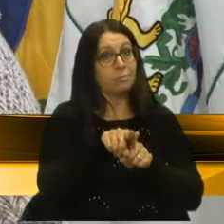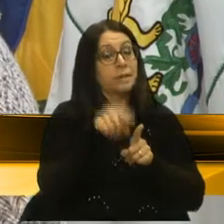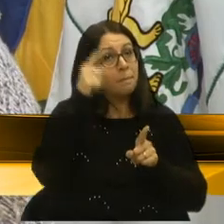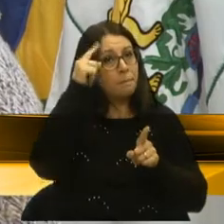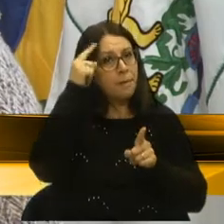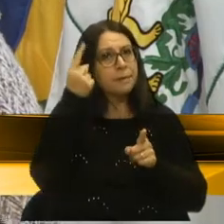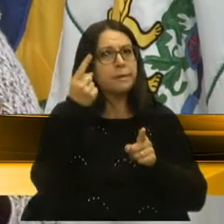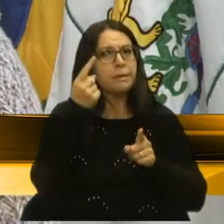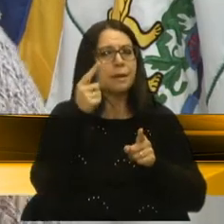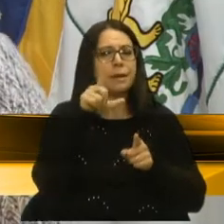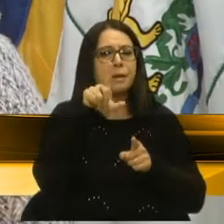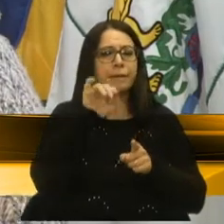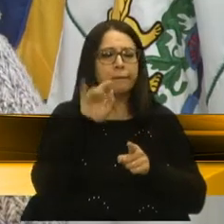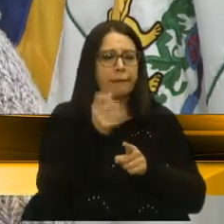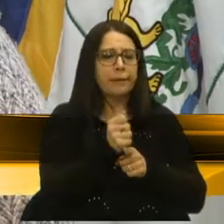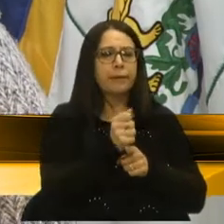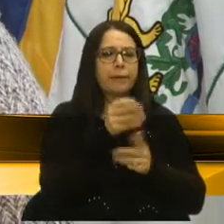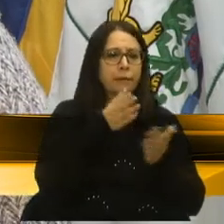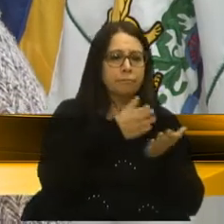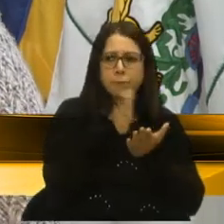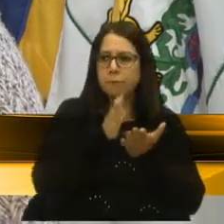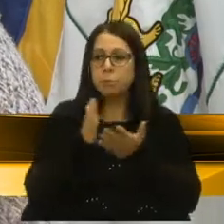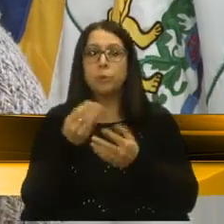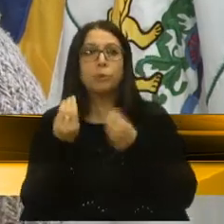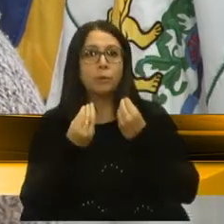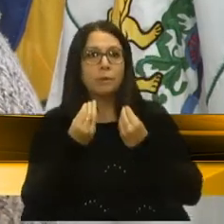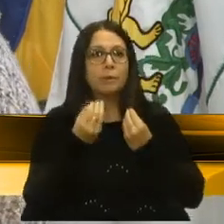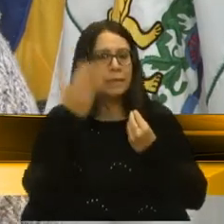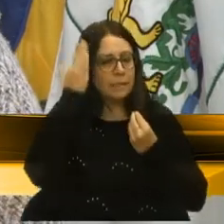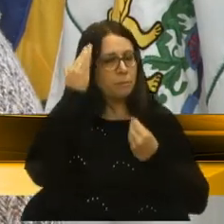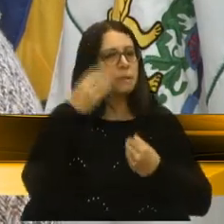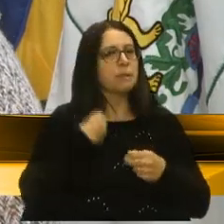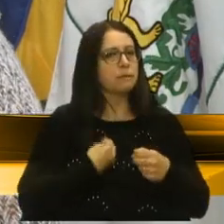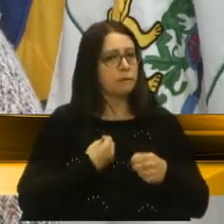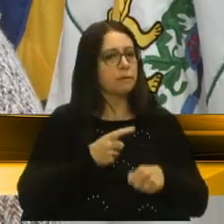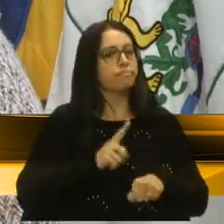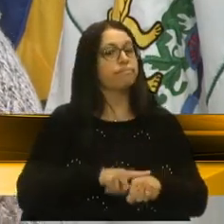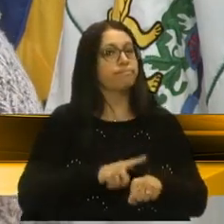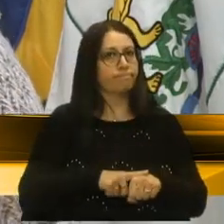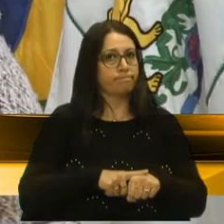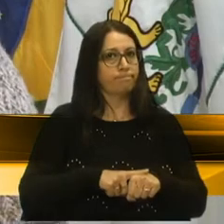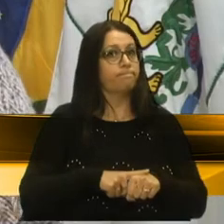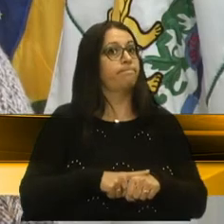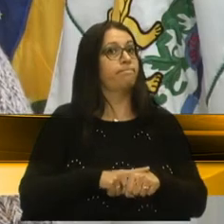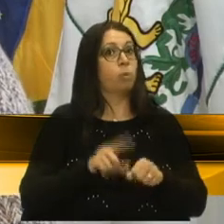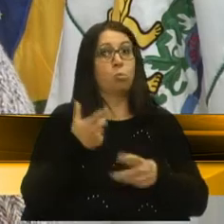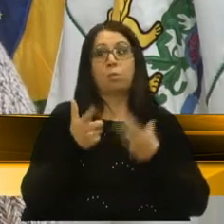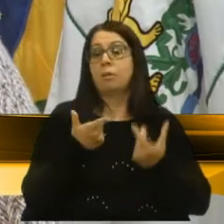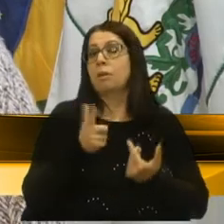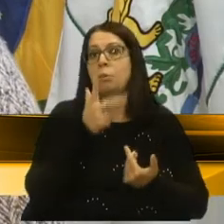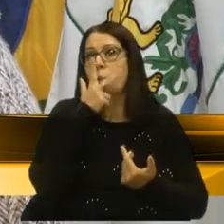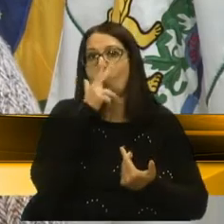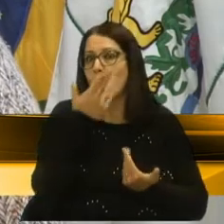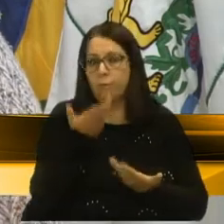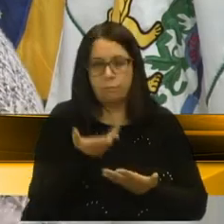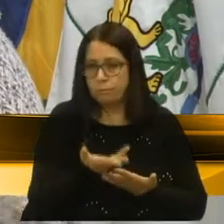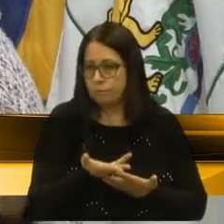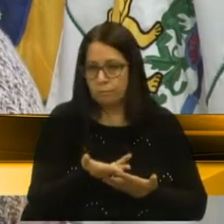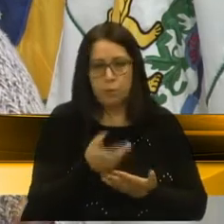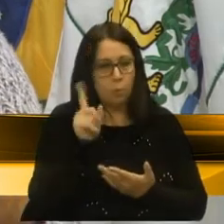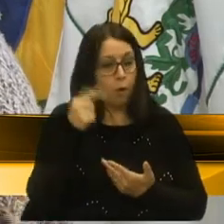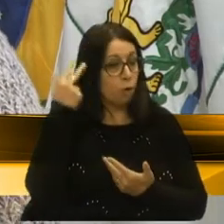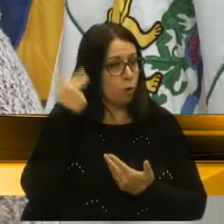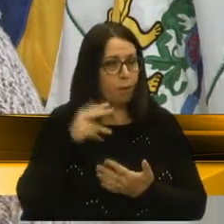em linhas, em trajetos. Eu sei que a gente está vivendo um momento ímpar, né, que não é